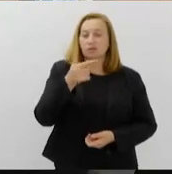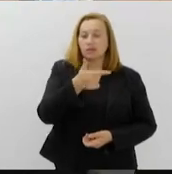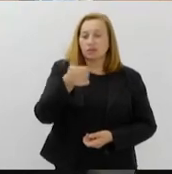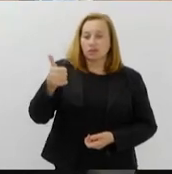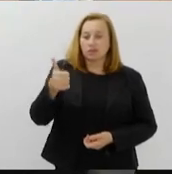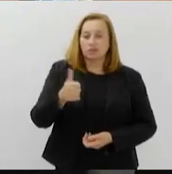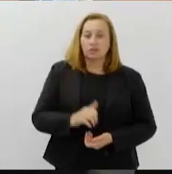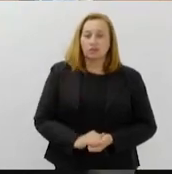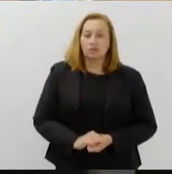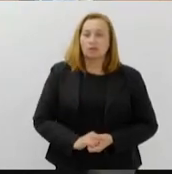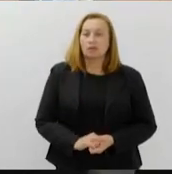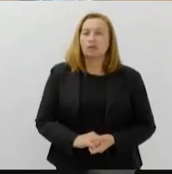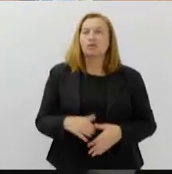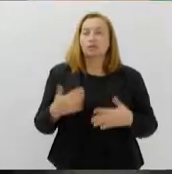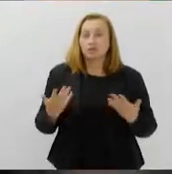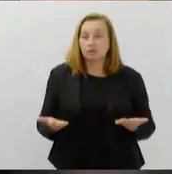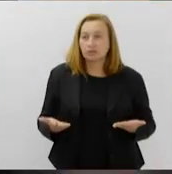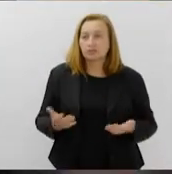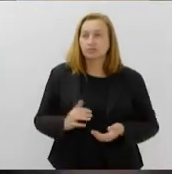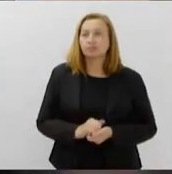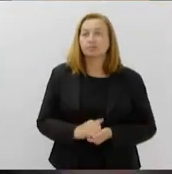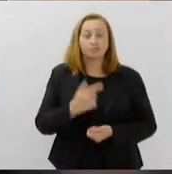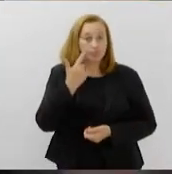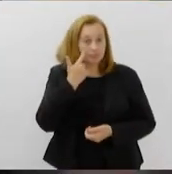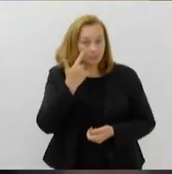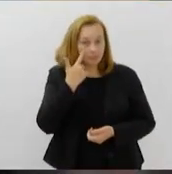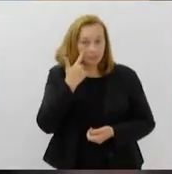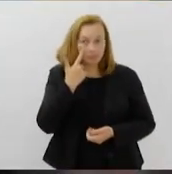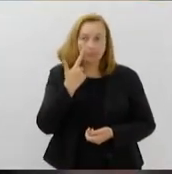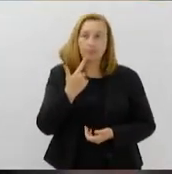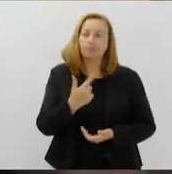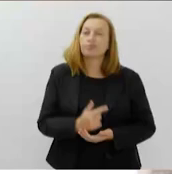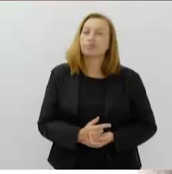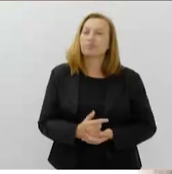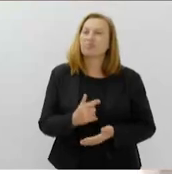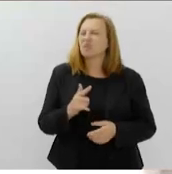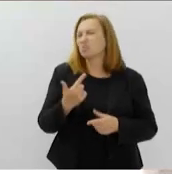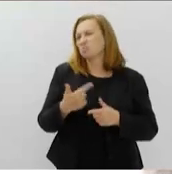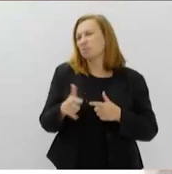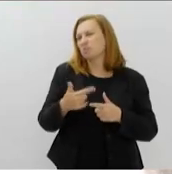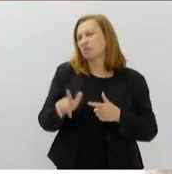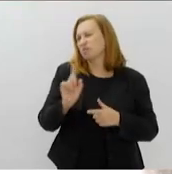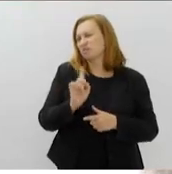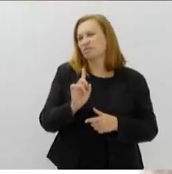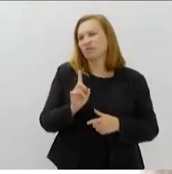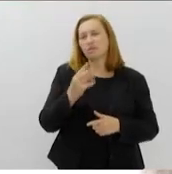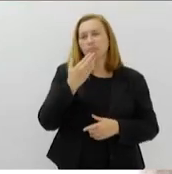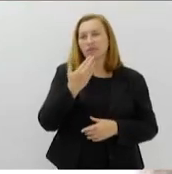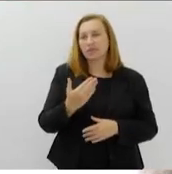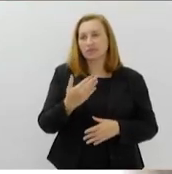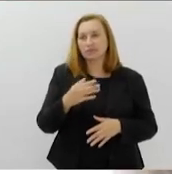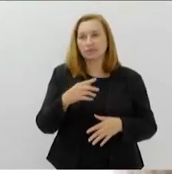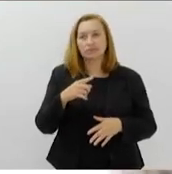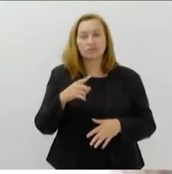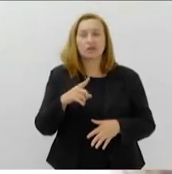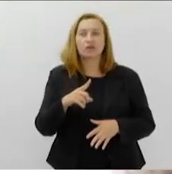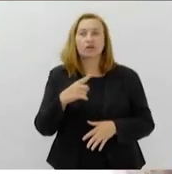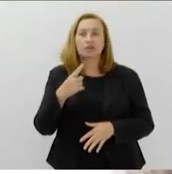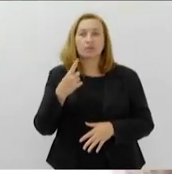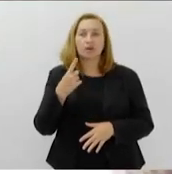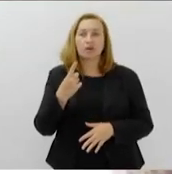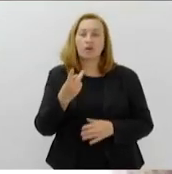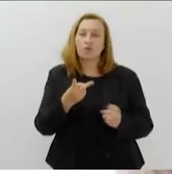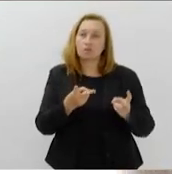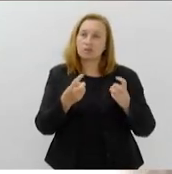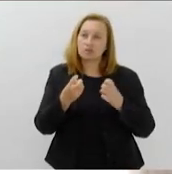2021 isso. O projeto. Então, Vossa Excelência, veja que nós, apesar disso, não vamos criar nenhum problema, nem pedir verificação dentro do espírito